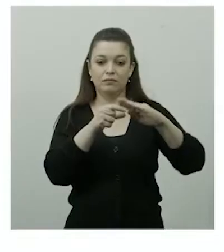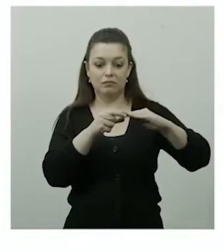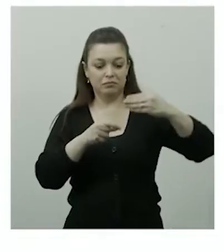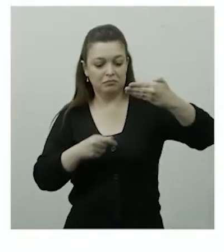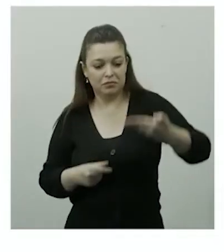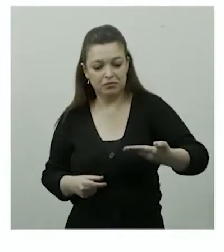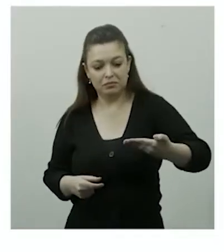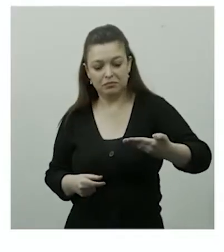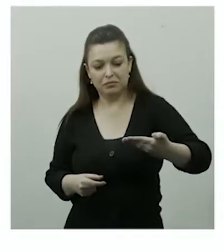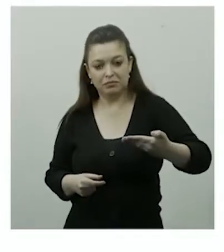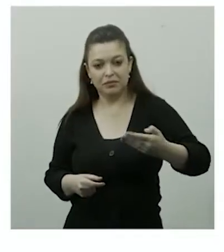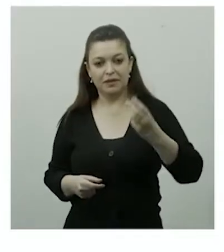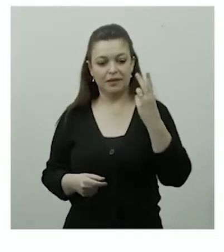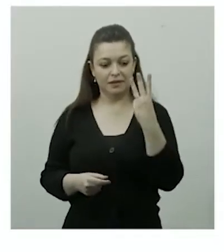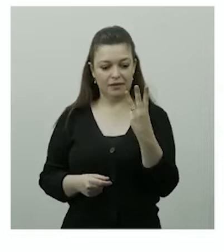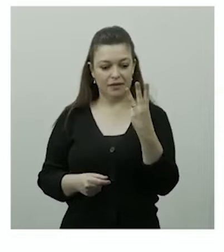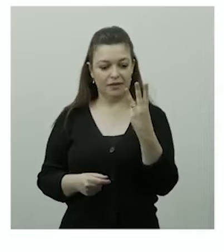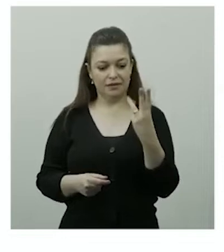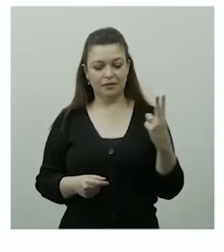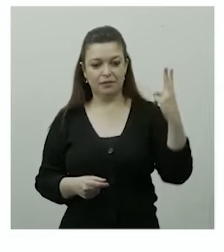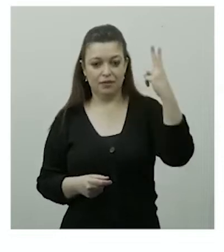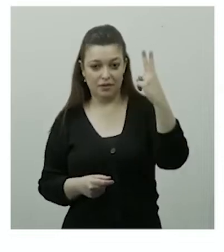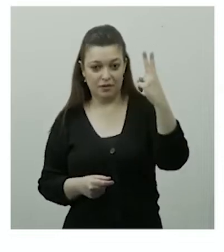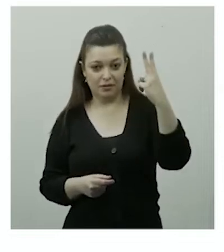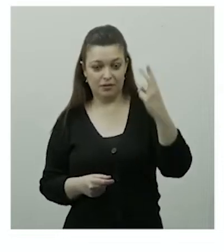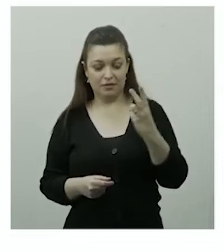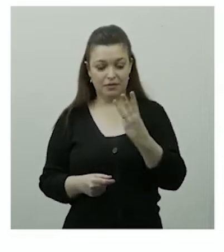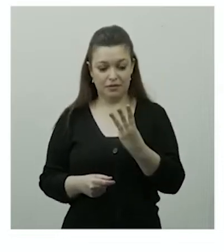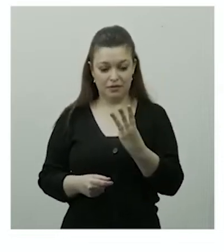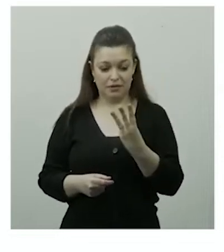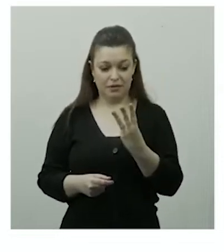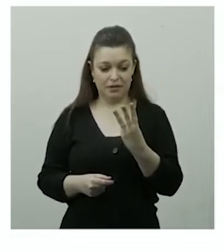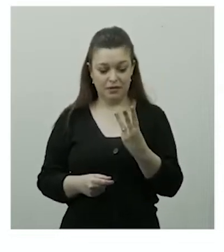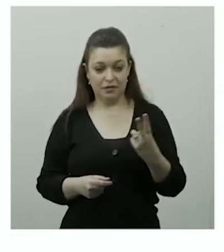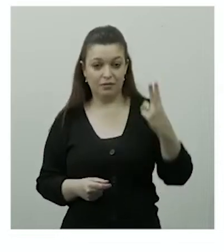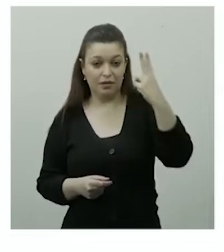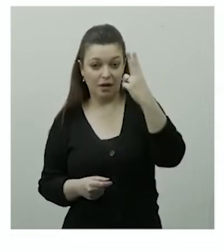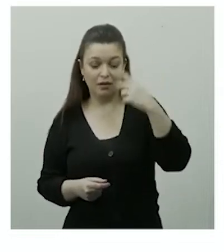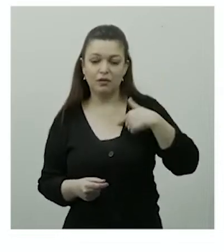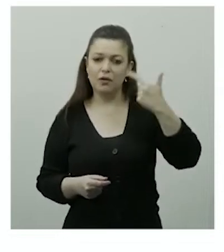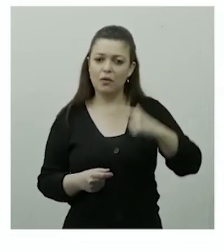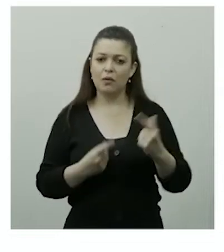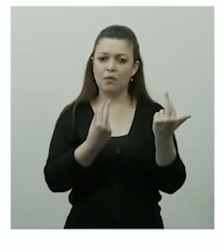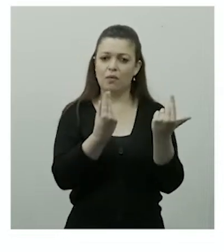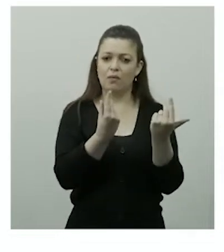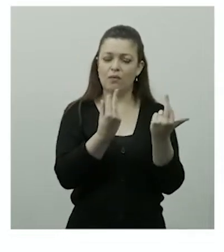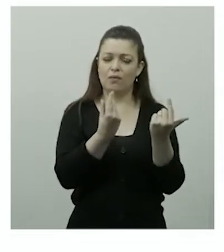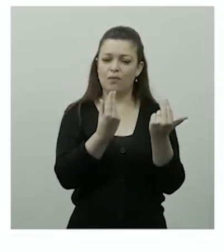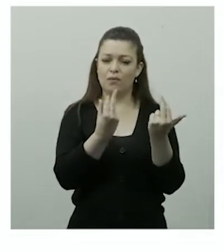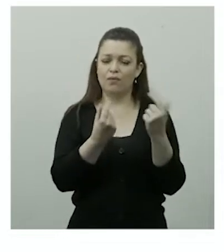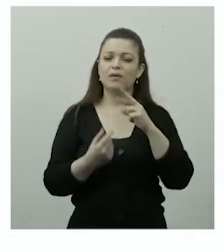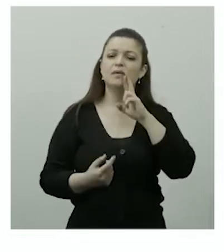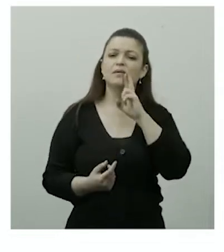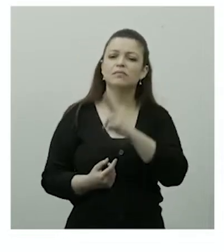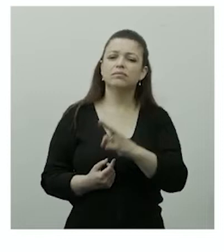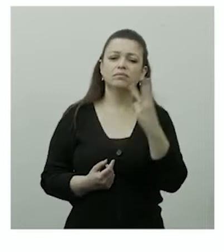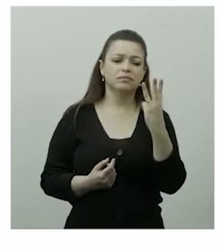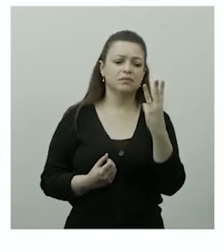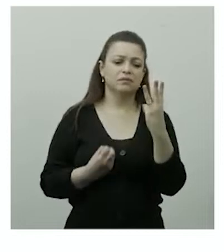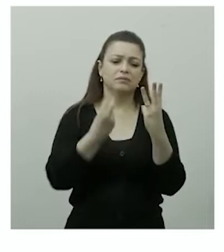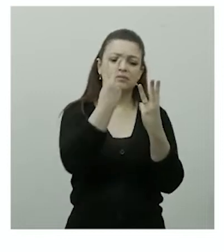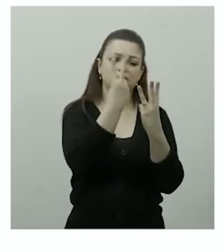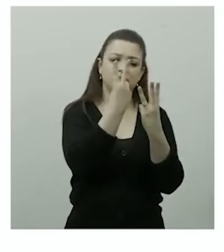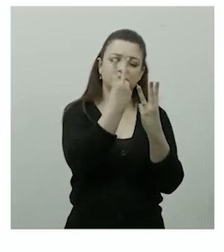ao quadrado e do lado 3 ao quadrado, número repetido. Quanto será que é 3 ao quadrado,